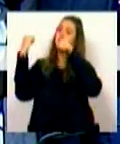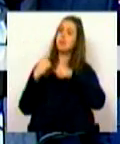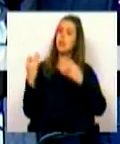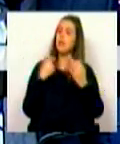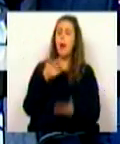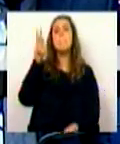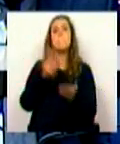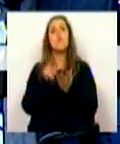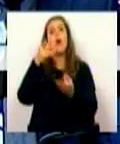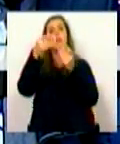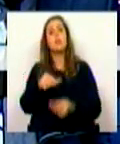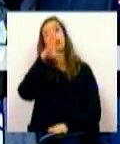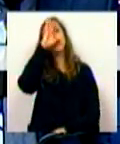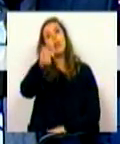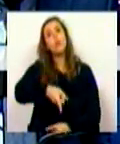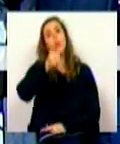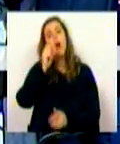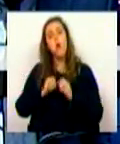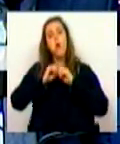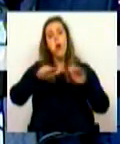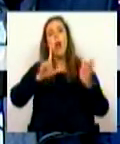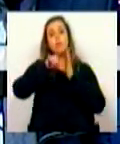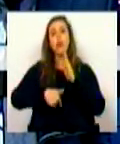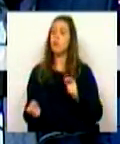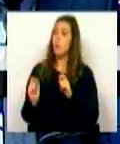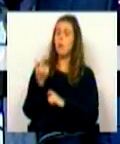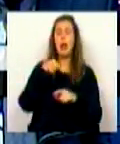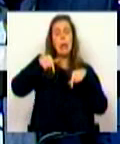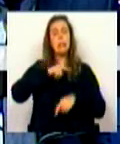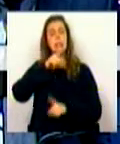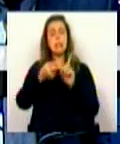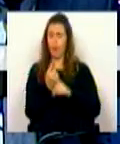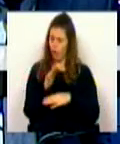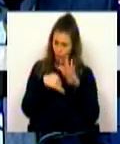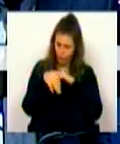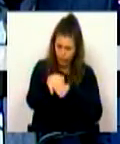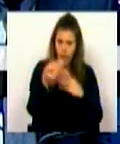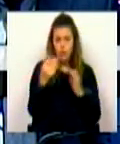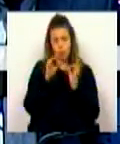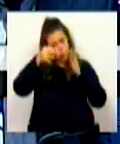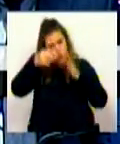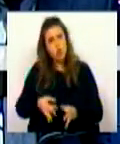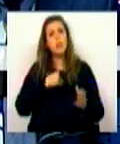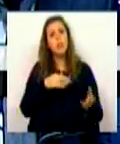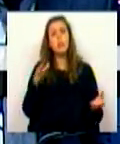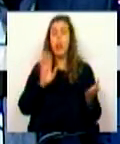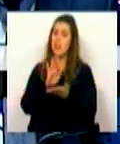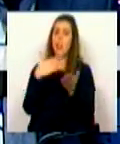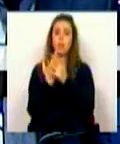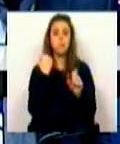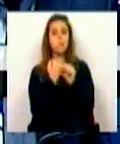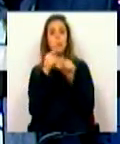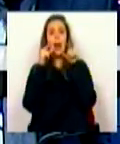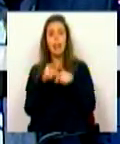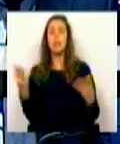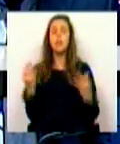está aprovado no Orçamento de Estado é o lançamento de projeto piloto este ano. É o que iremos fazer, é o que iremos cumprir, dando execução àquilo